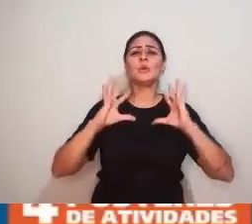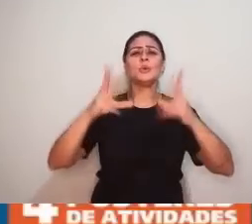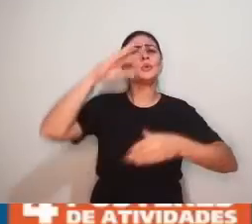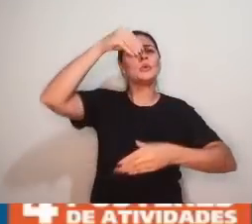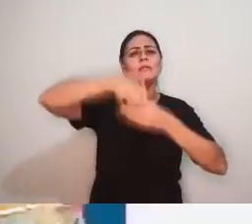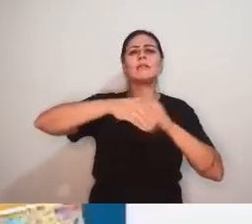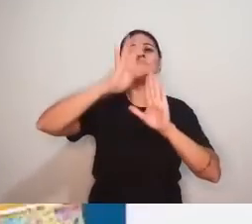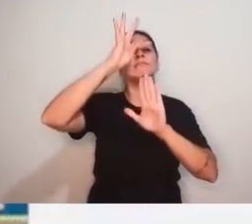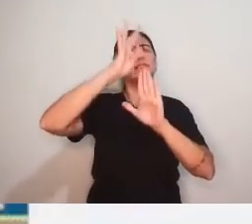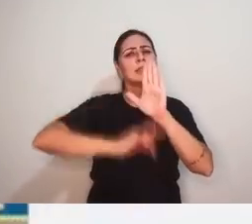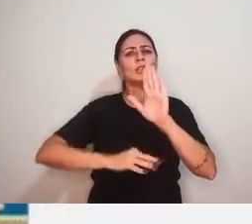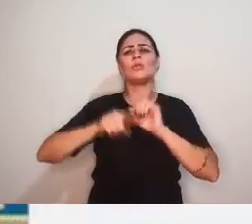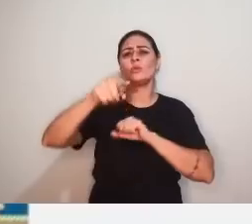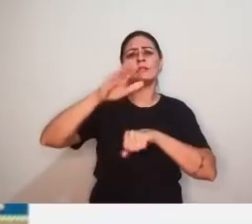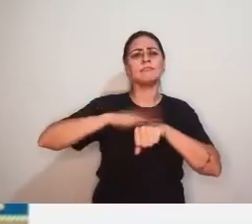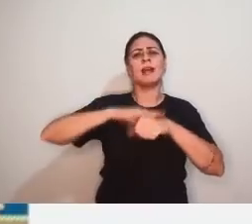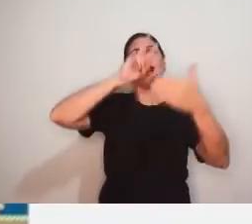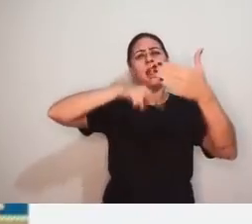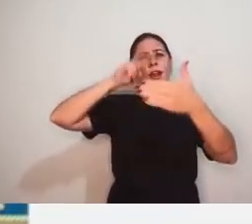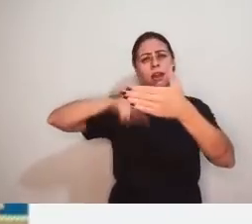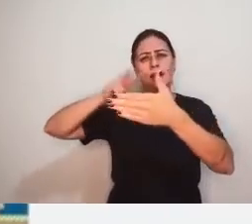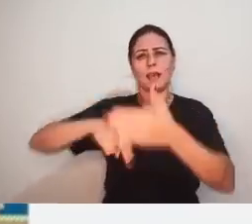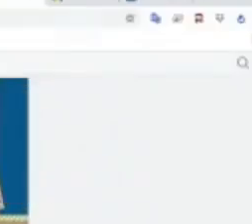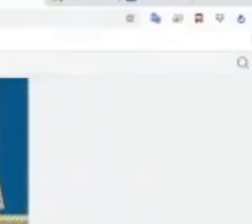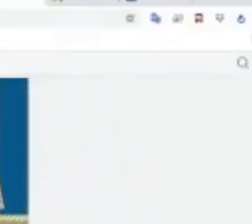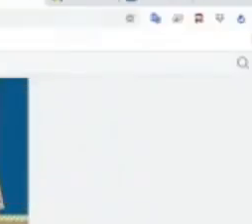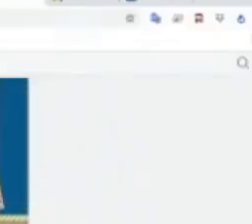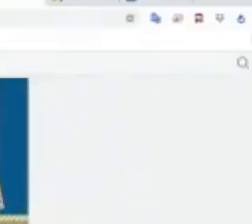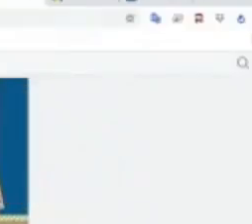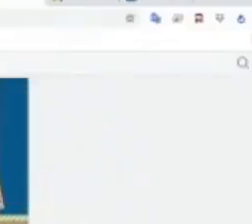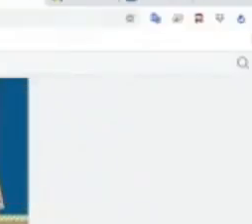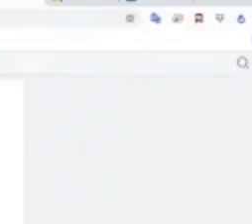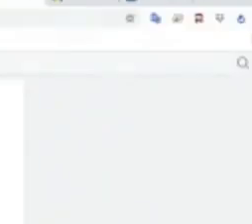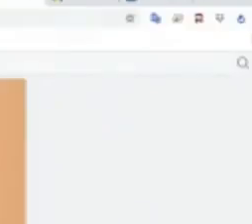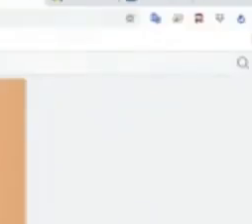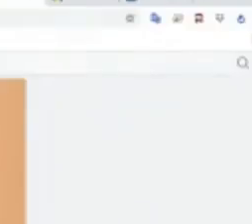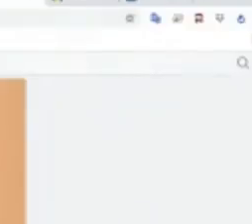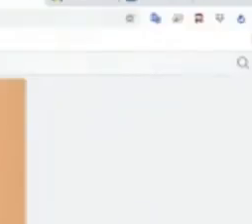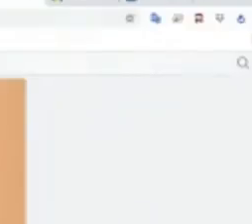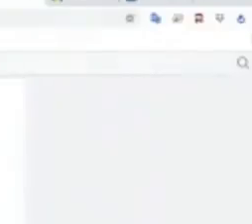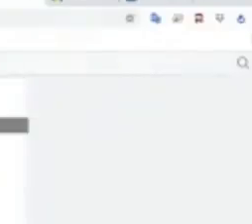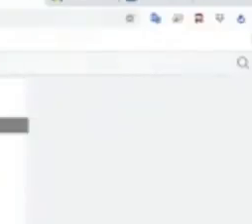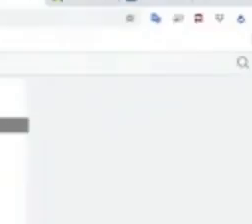né, com todos os seus artigos aqui, aí você faz a leitura da sua revista aqui.